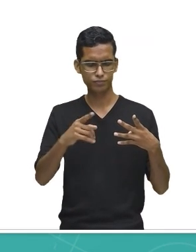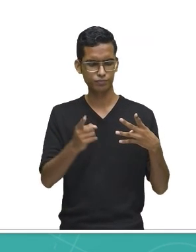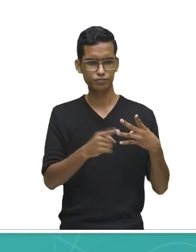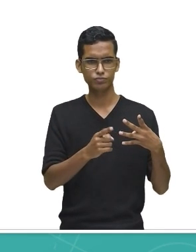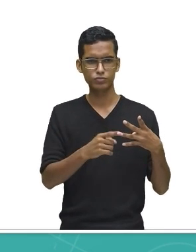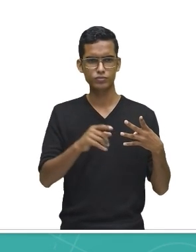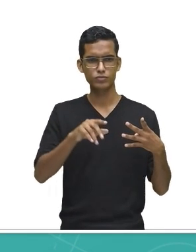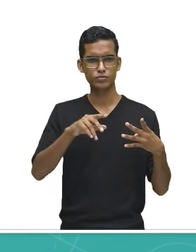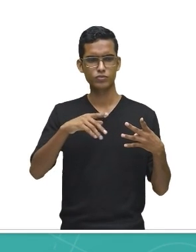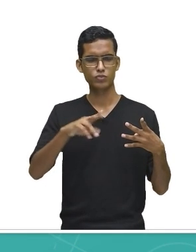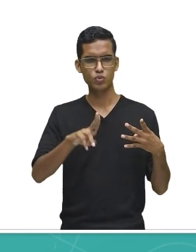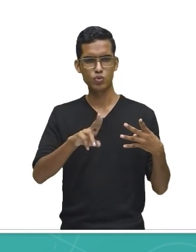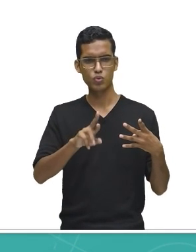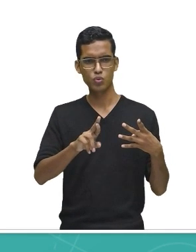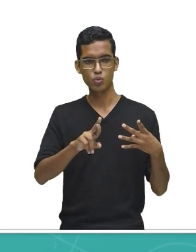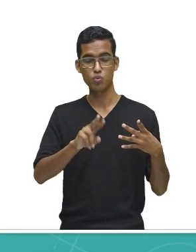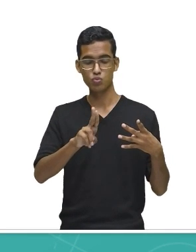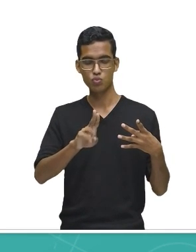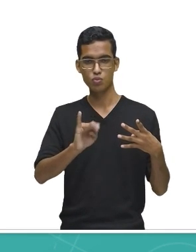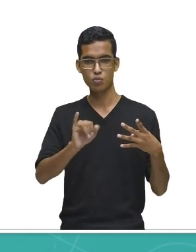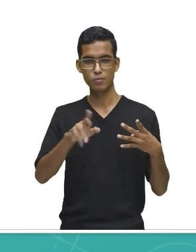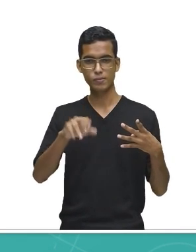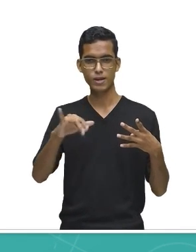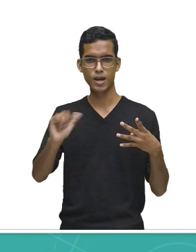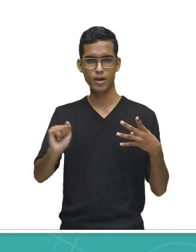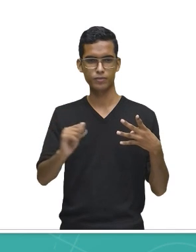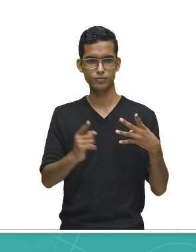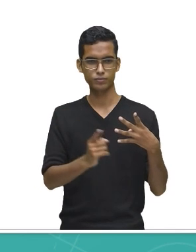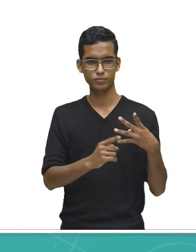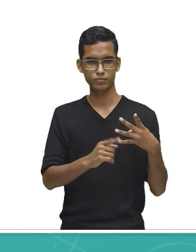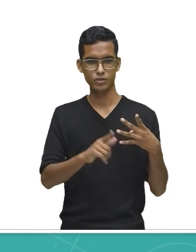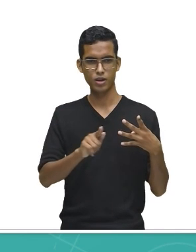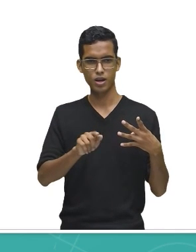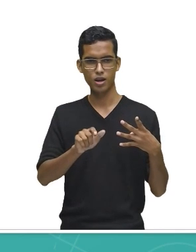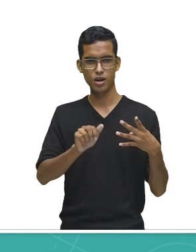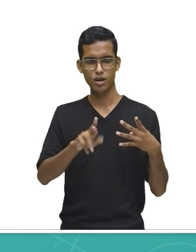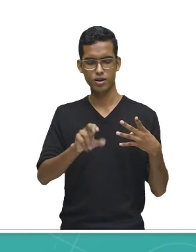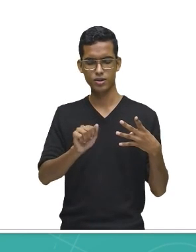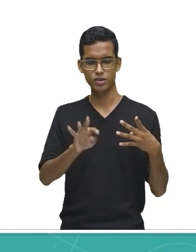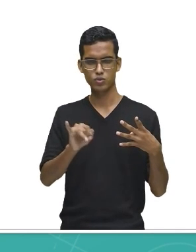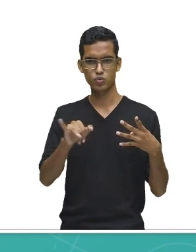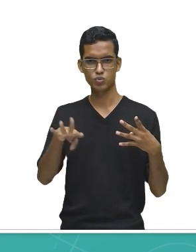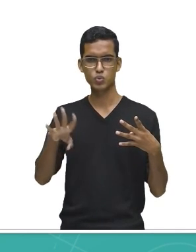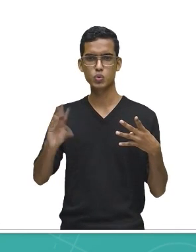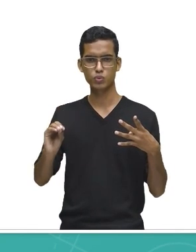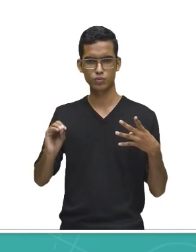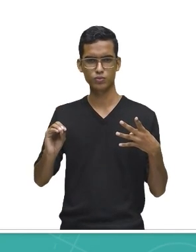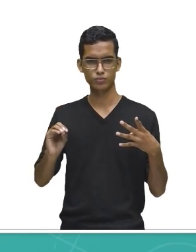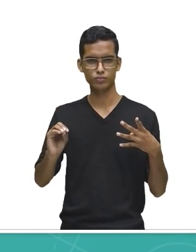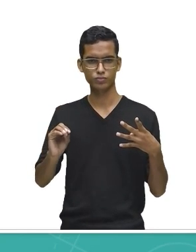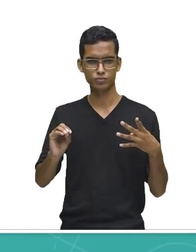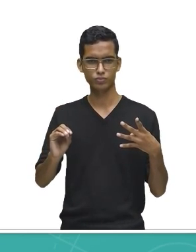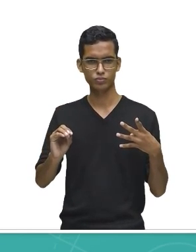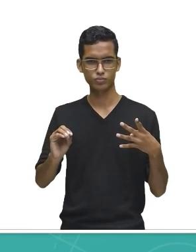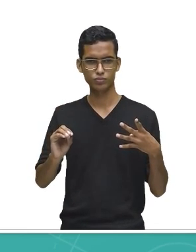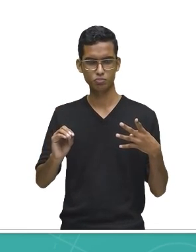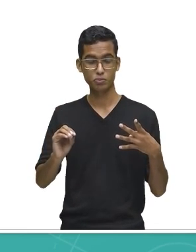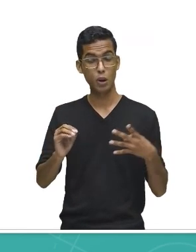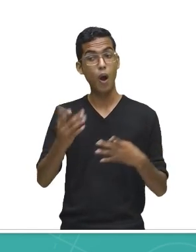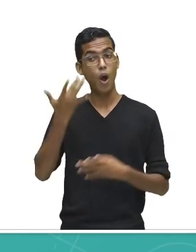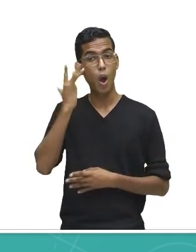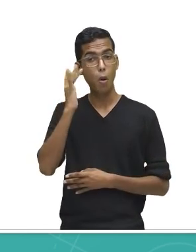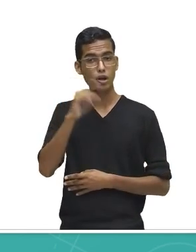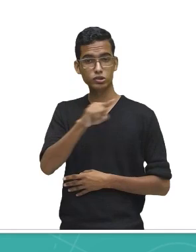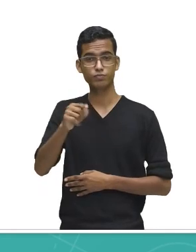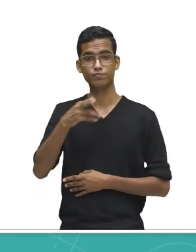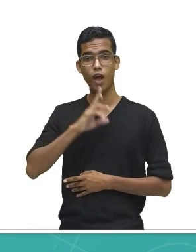Então, gente, olha, eu nem pronunciei, que é para vocês não serem induzidos, mas eu acho que vocês marcaram